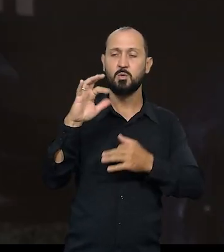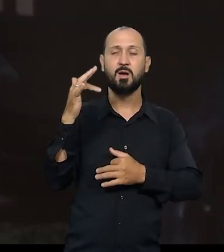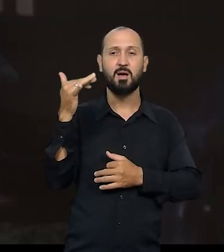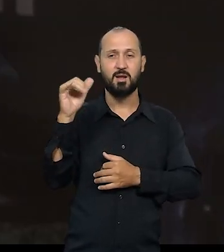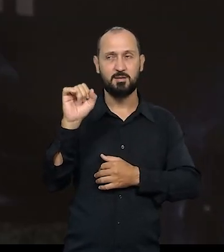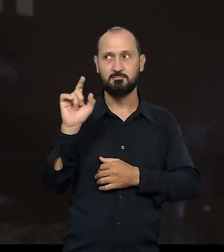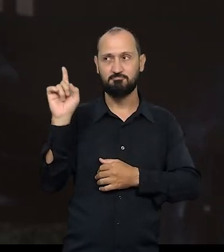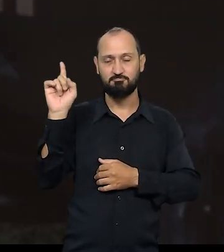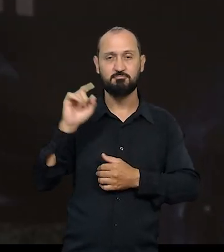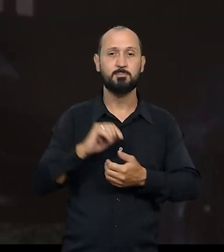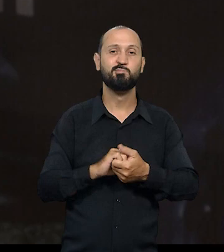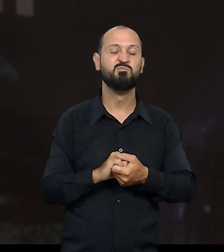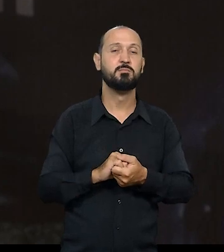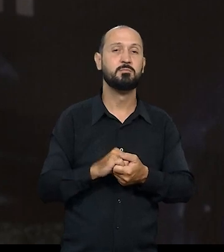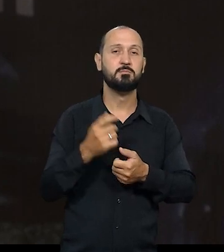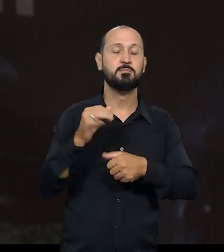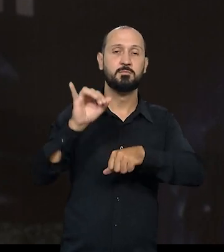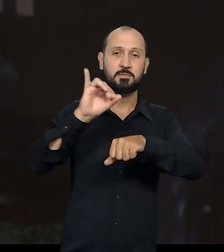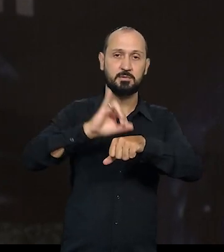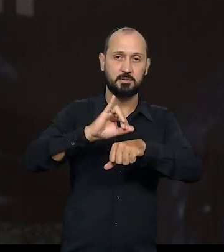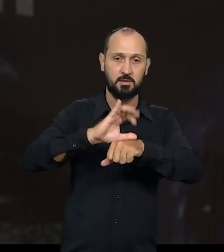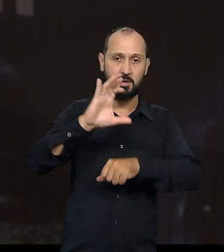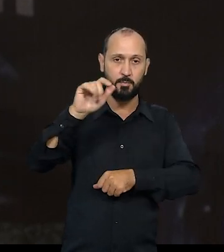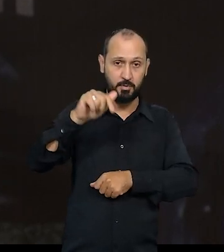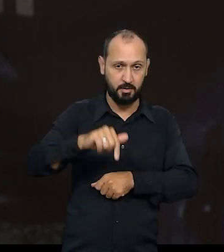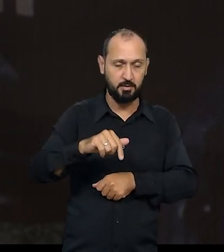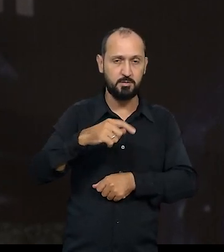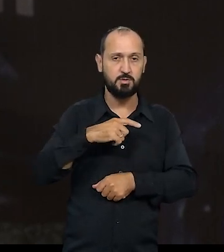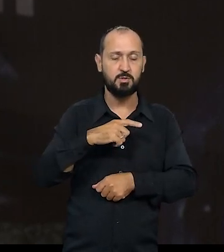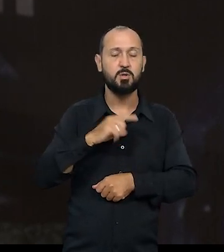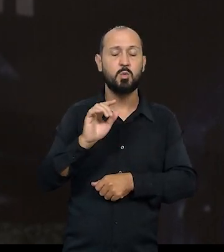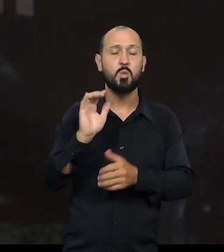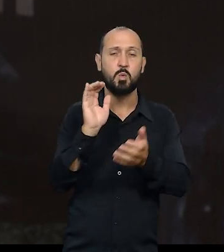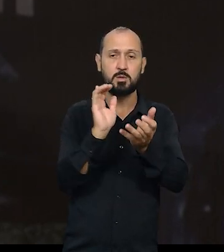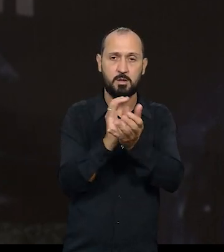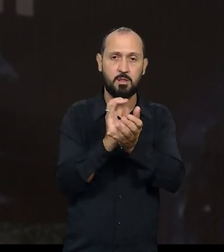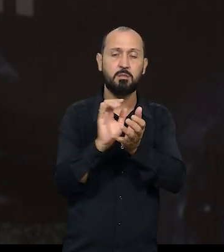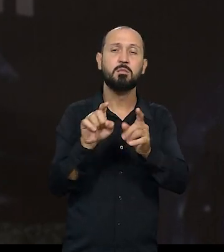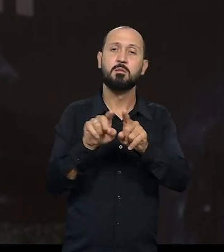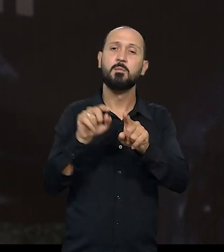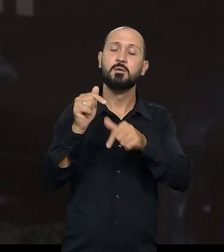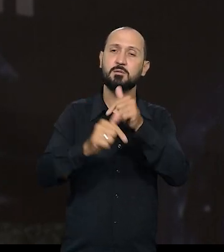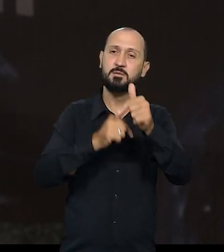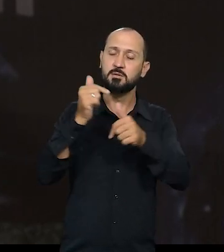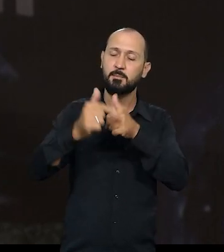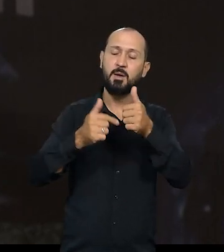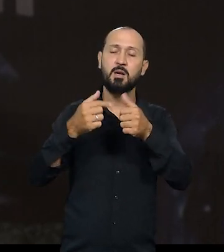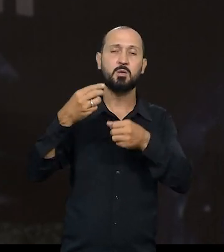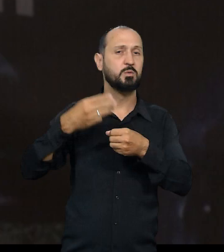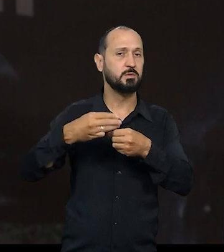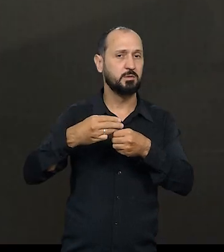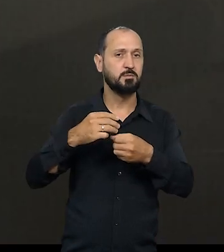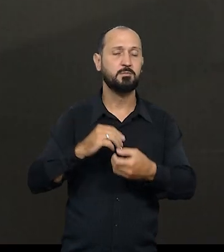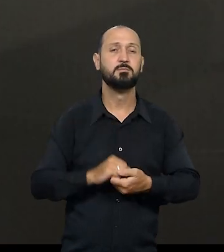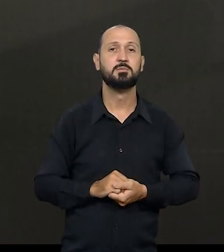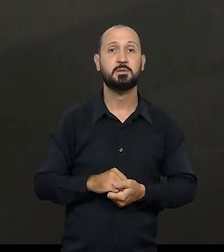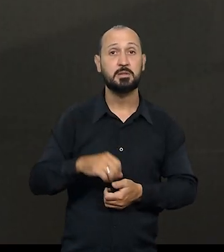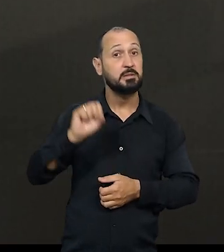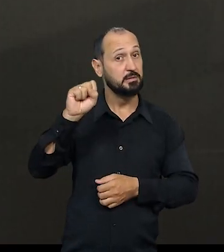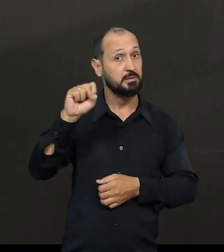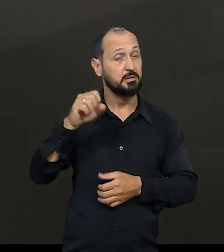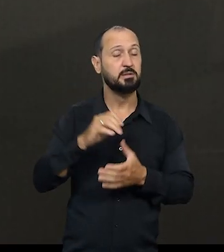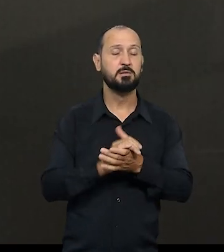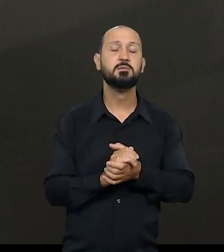CRAS. Apesar da sede ser na capital, como o senhor falou, o esquadrão também atua no interior do estado?